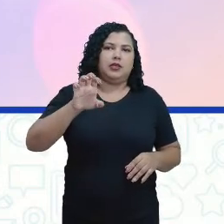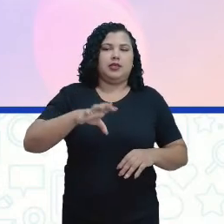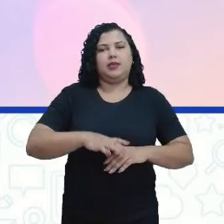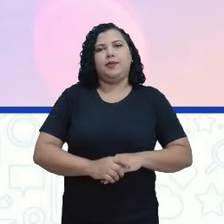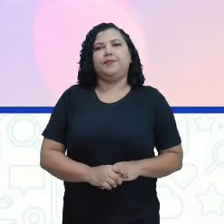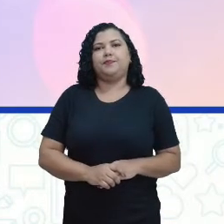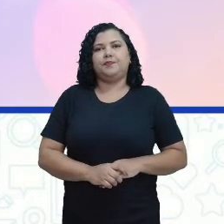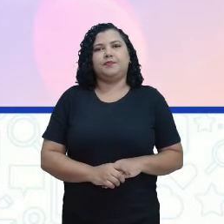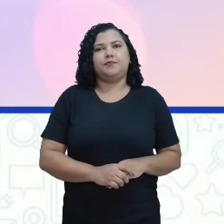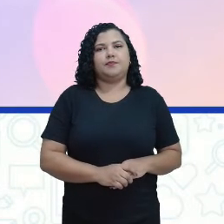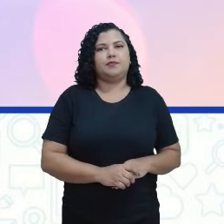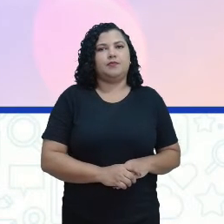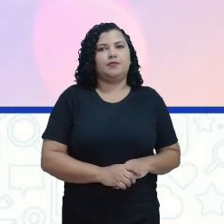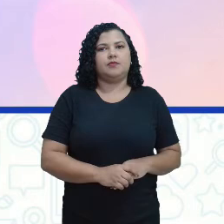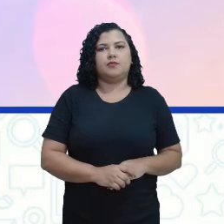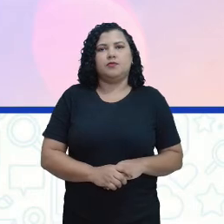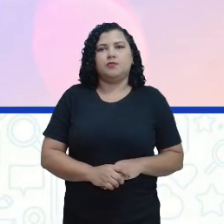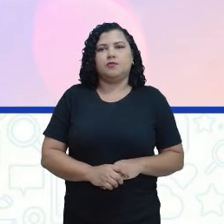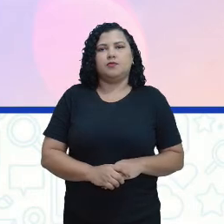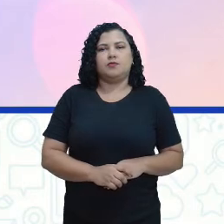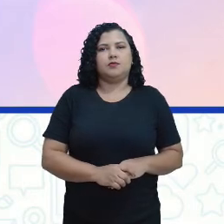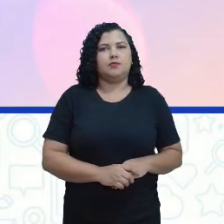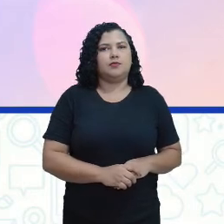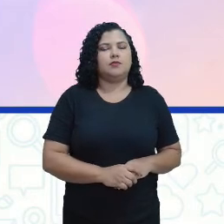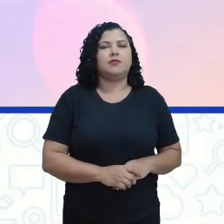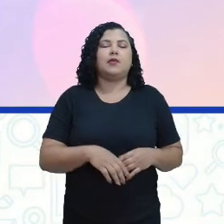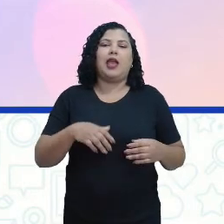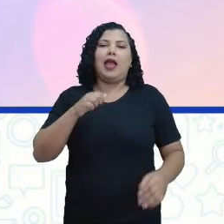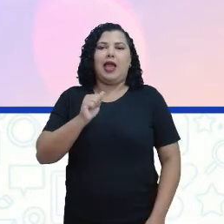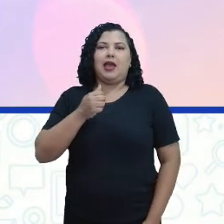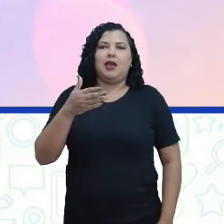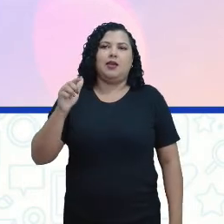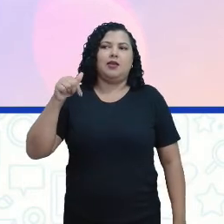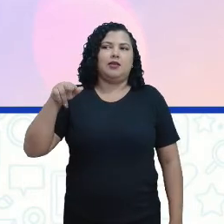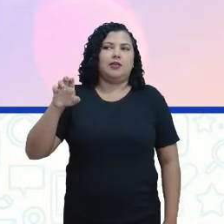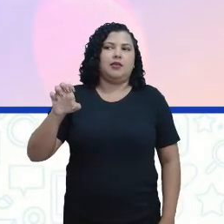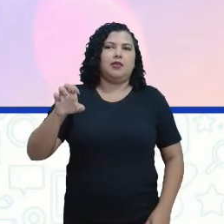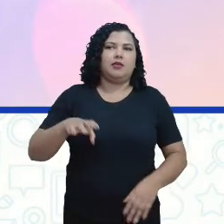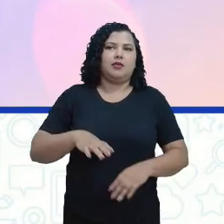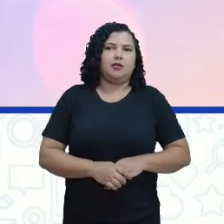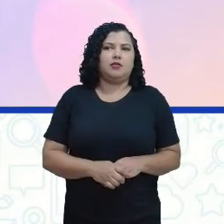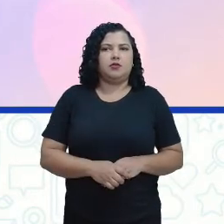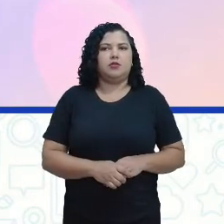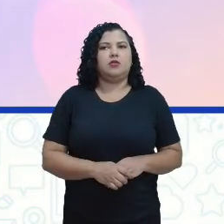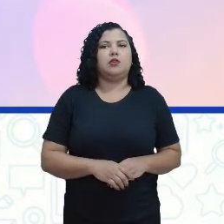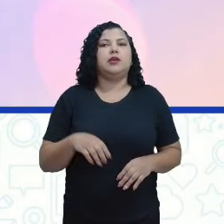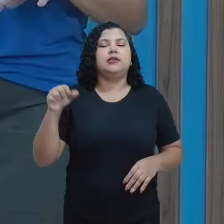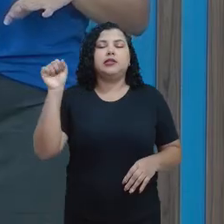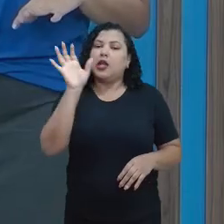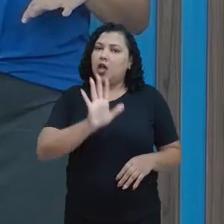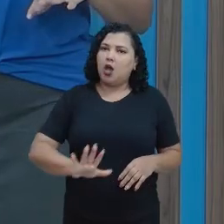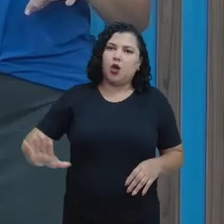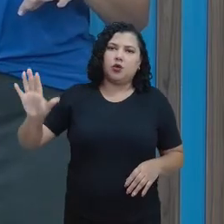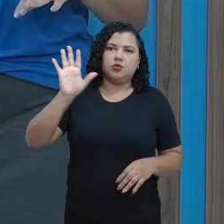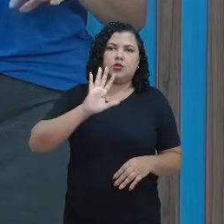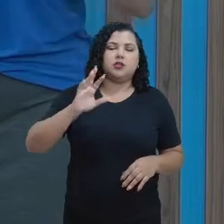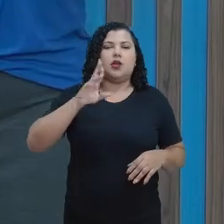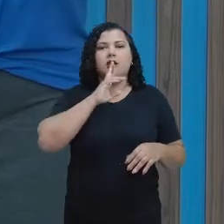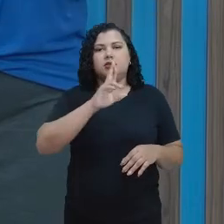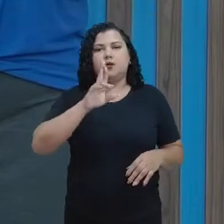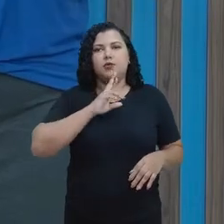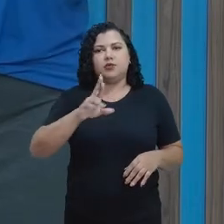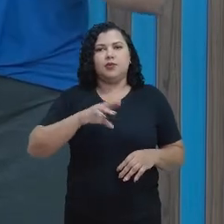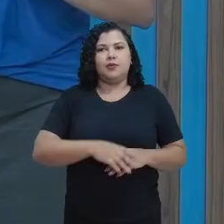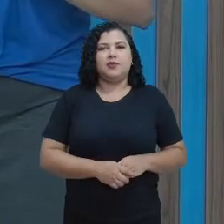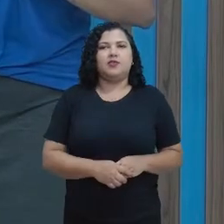o progresso do homem. Então, eu trouxe o fim a que visa o ensino, né? Então, aqui a gente tem as respostas, eu